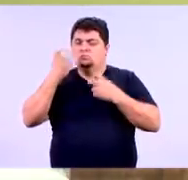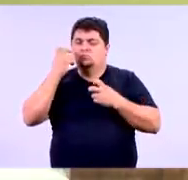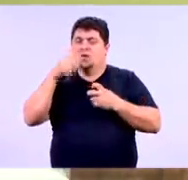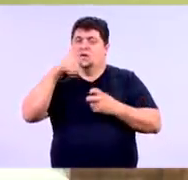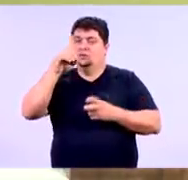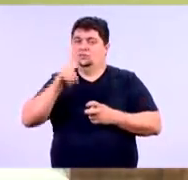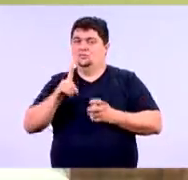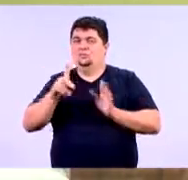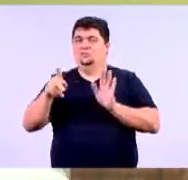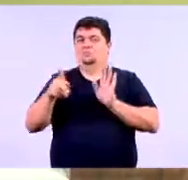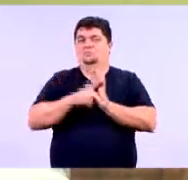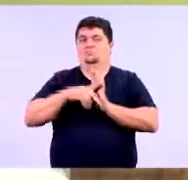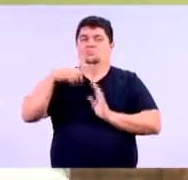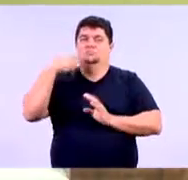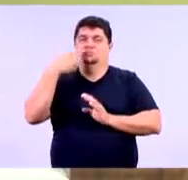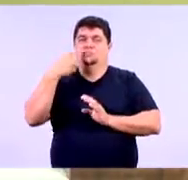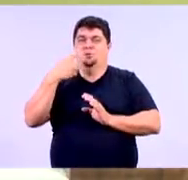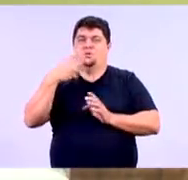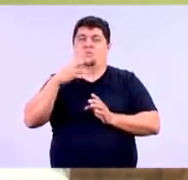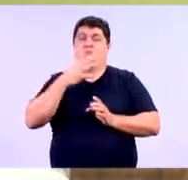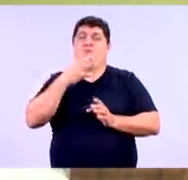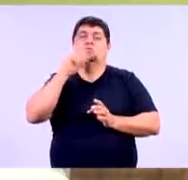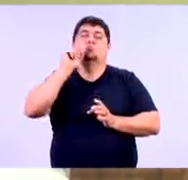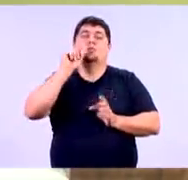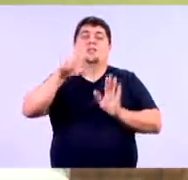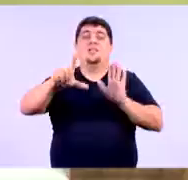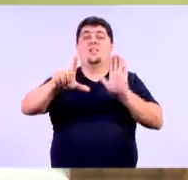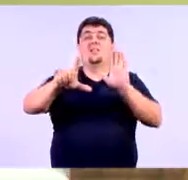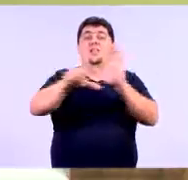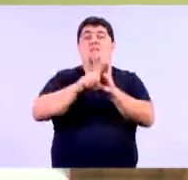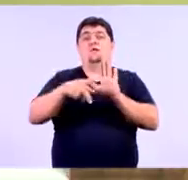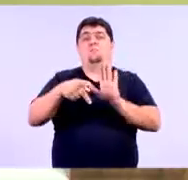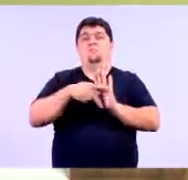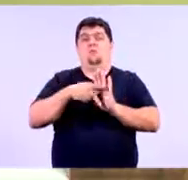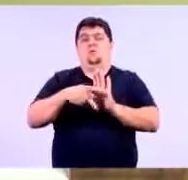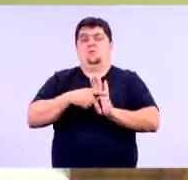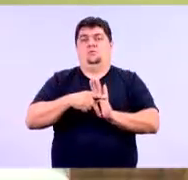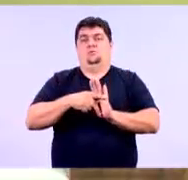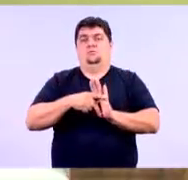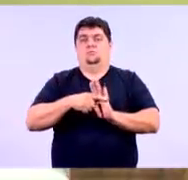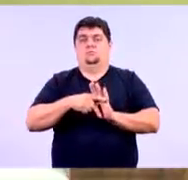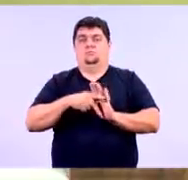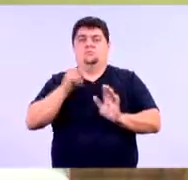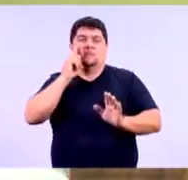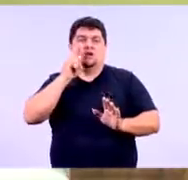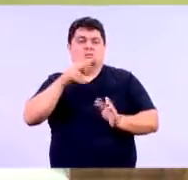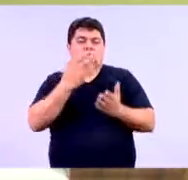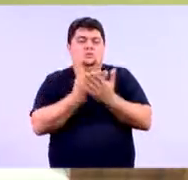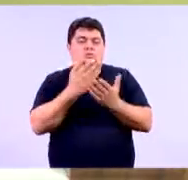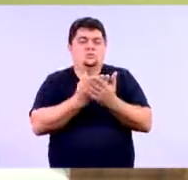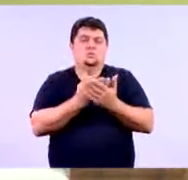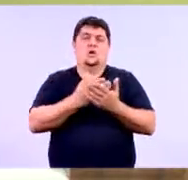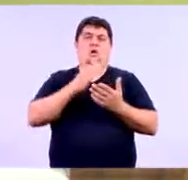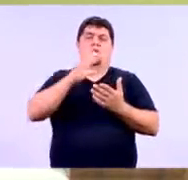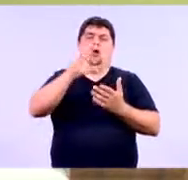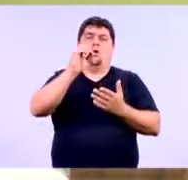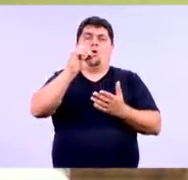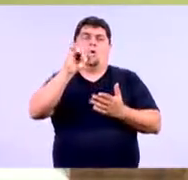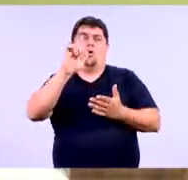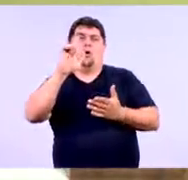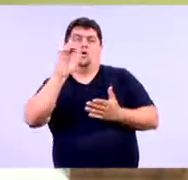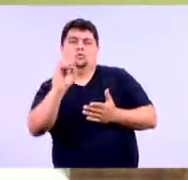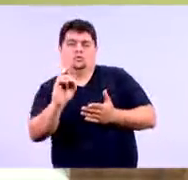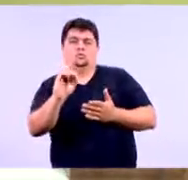direito tributário. Então a gente vai ver lei, são as leis mesmo. Nós veremos o Código Tributário Nacional, estudaremos